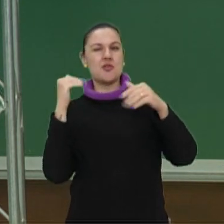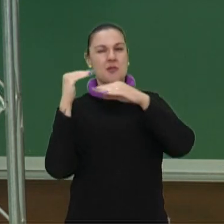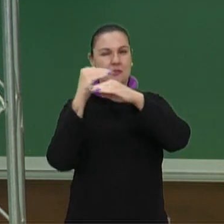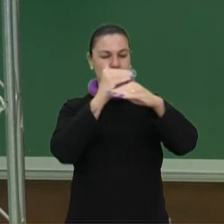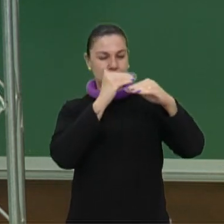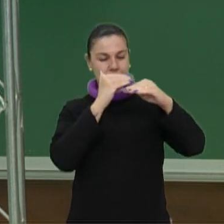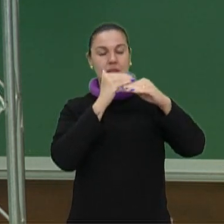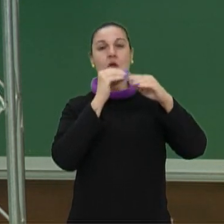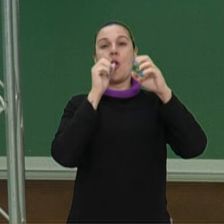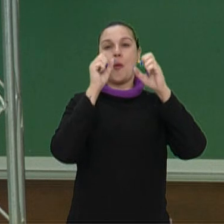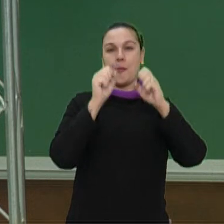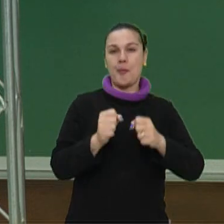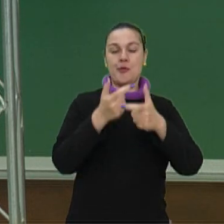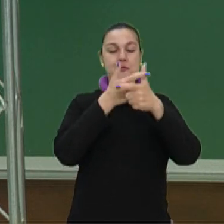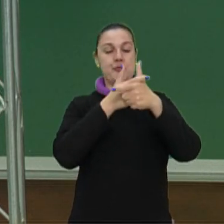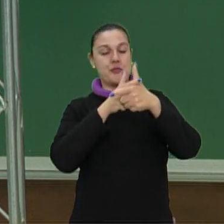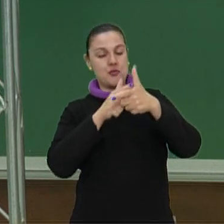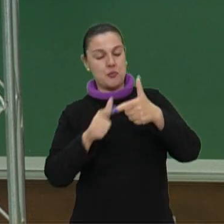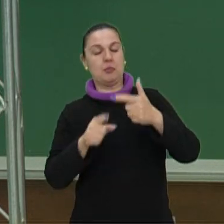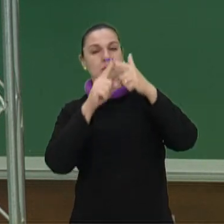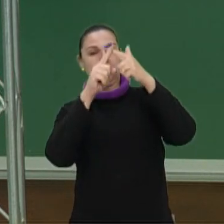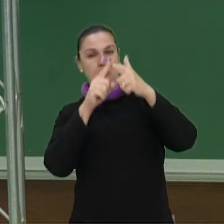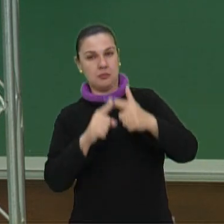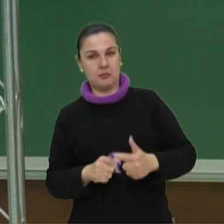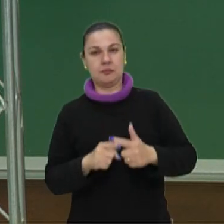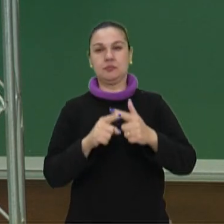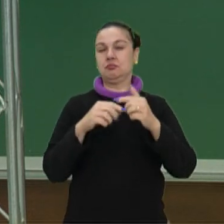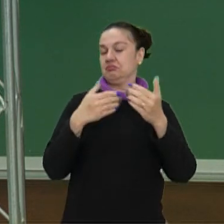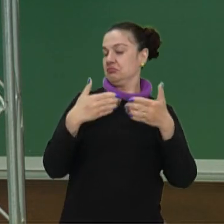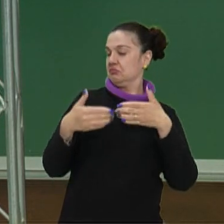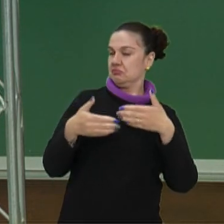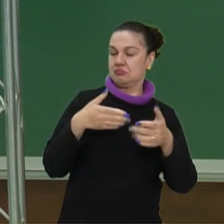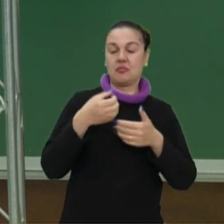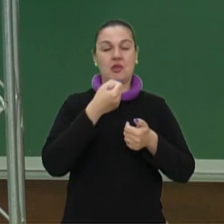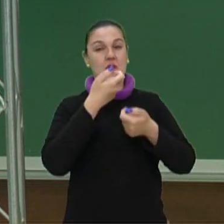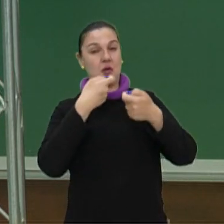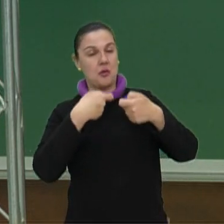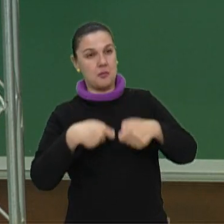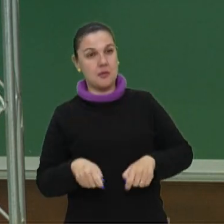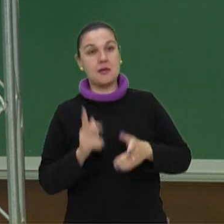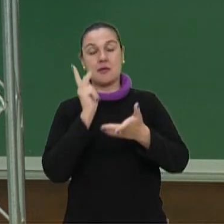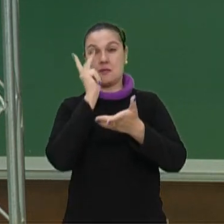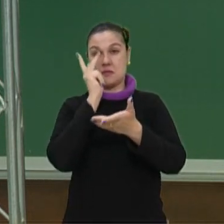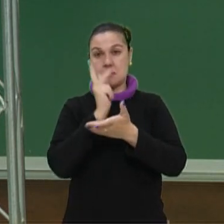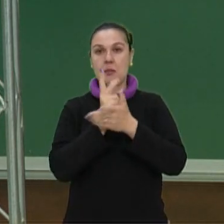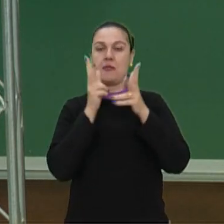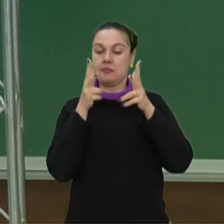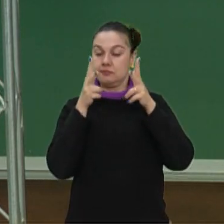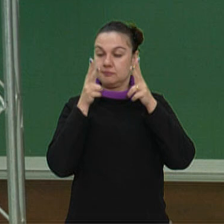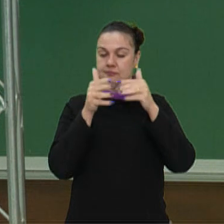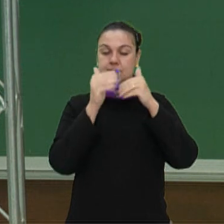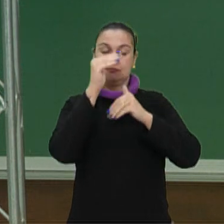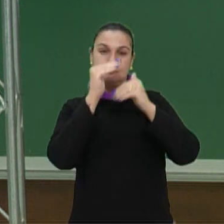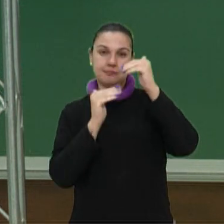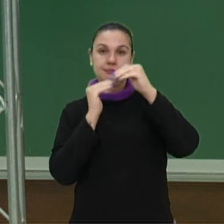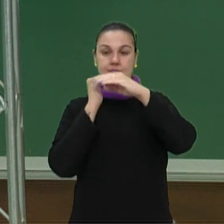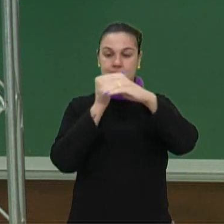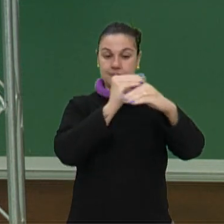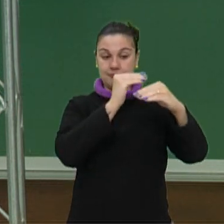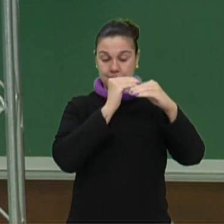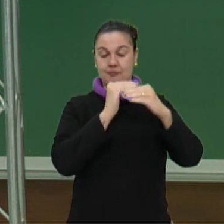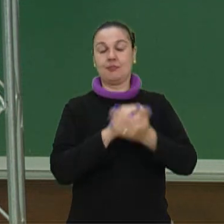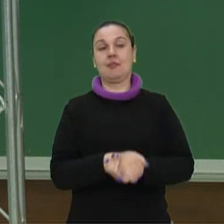tá? Eu posso multiplicar ou subtrair, multiplicar ou dividir pelo número que eu bem entender, né? Que eu chego numa